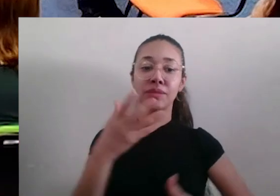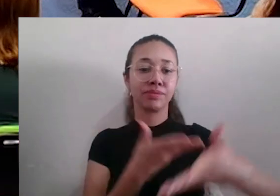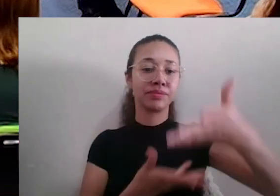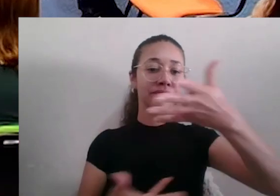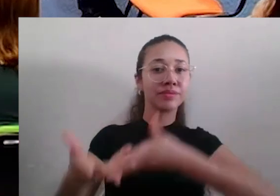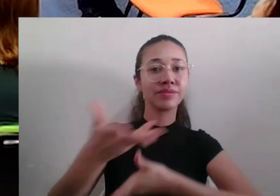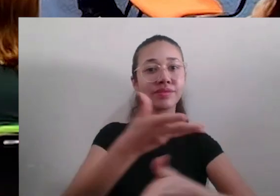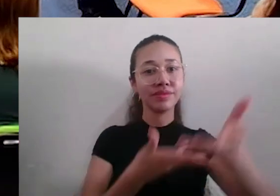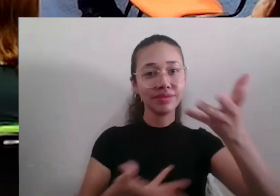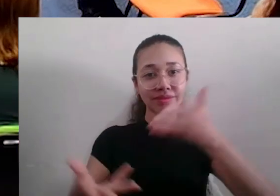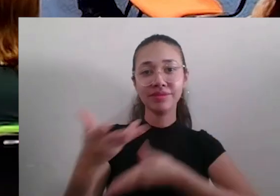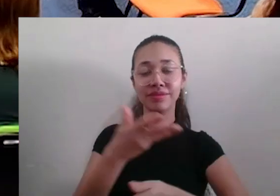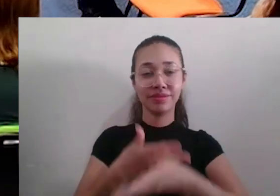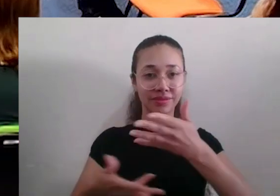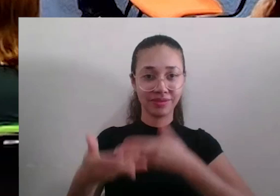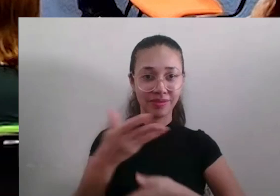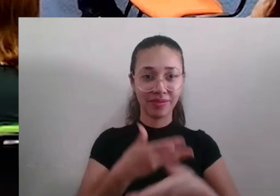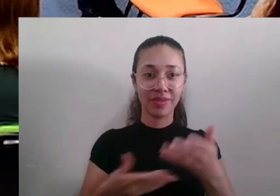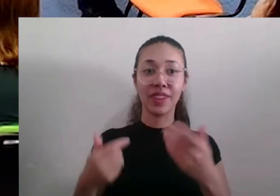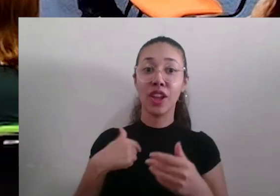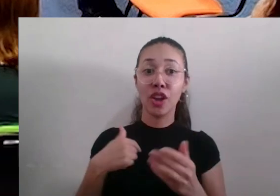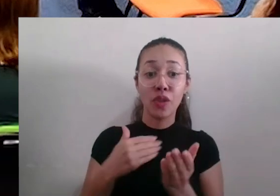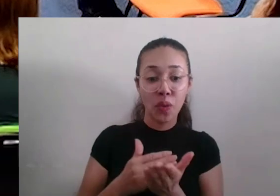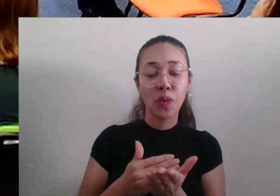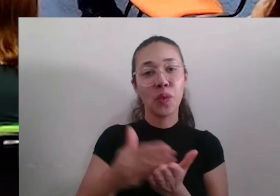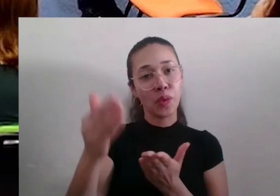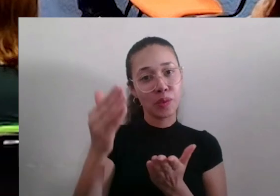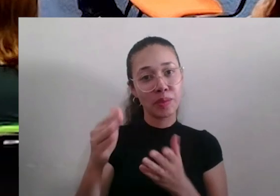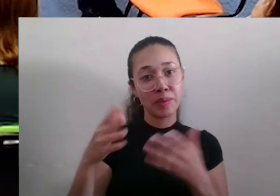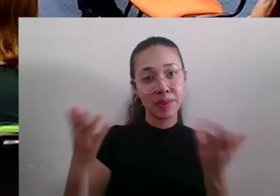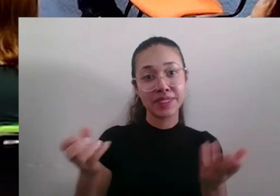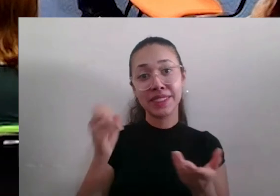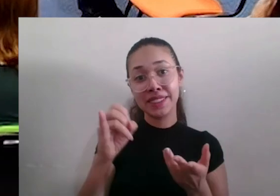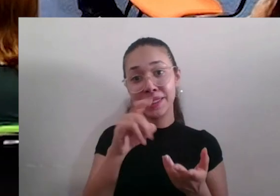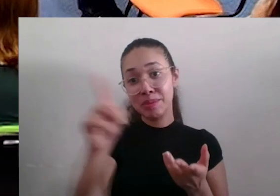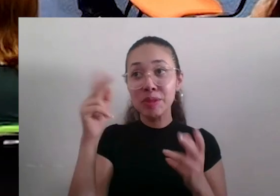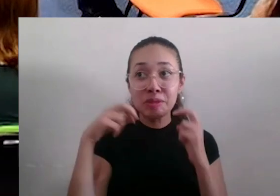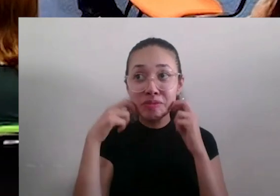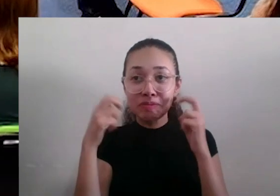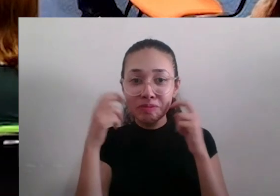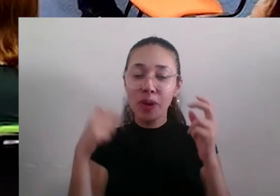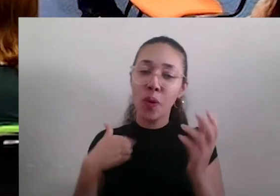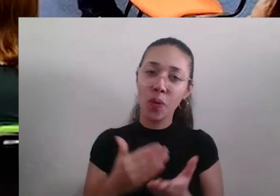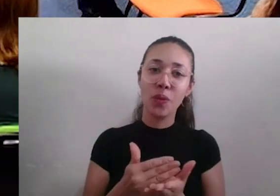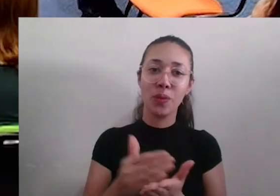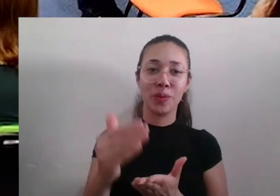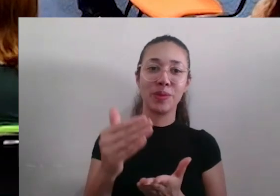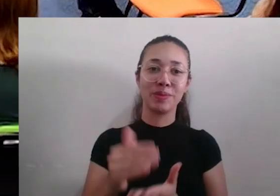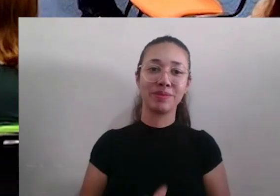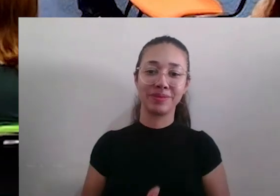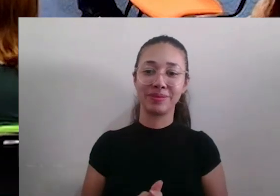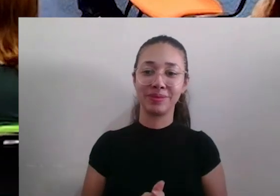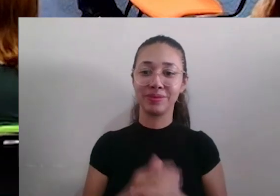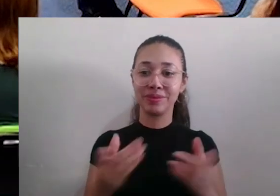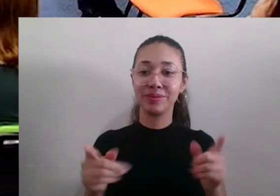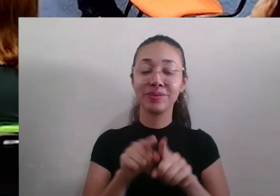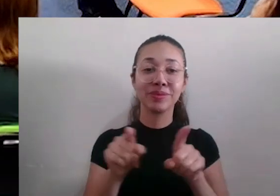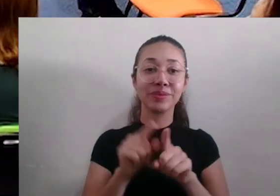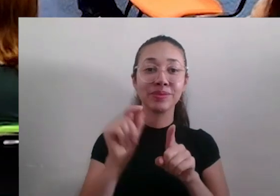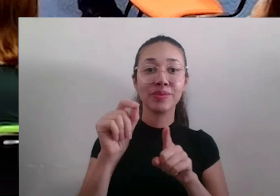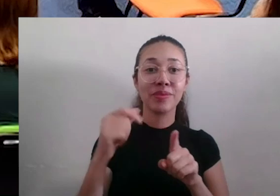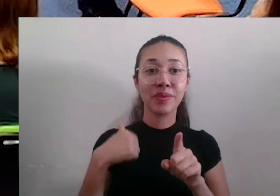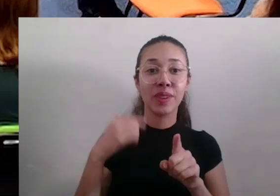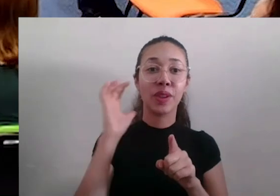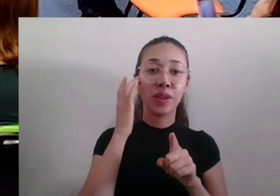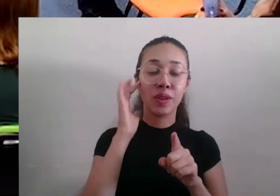eh eu vou dar o pontapé inicial caso alguém esteja tímido e E aí assim Acho que a gente pode começar